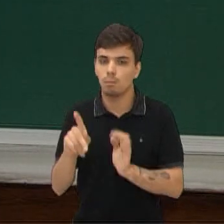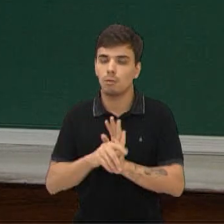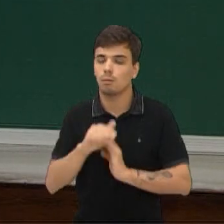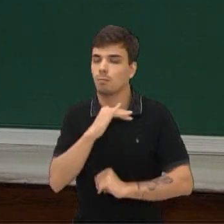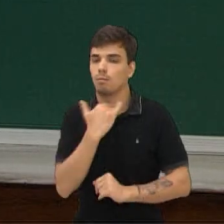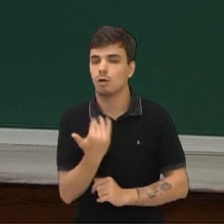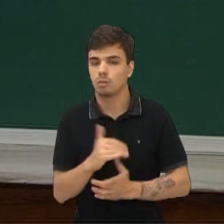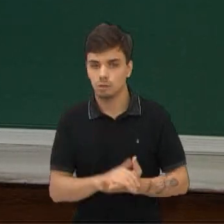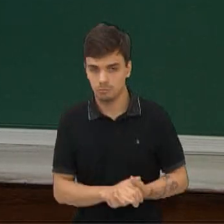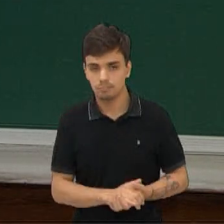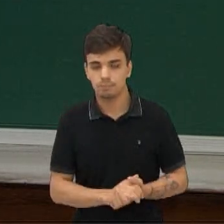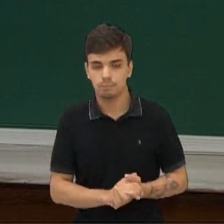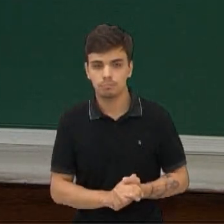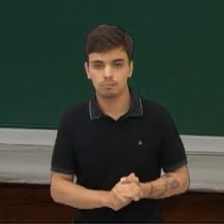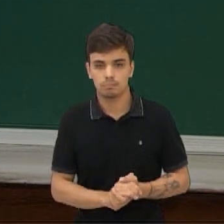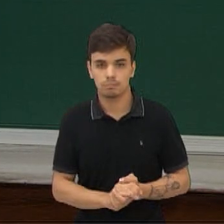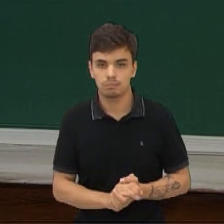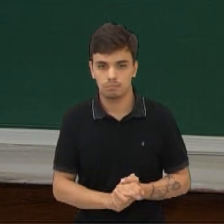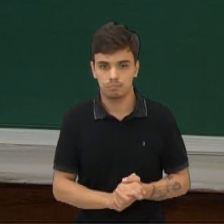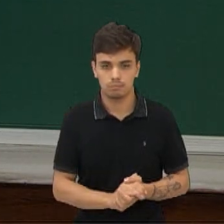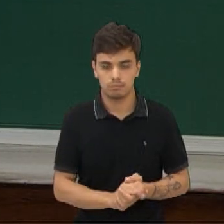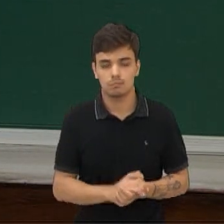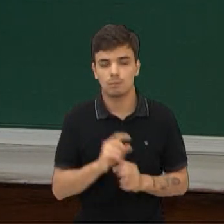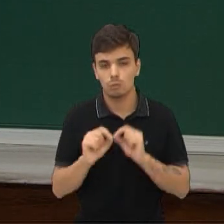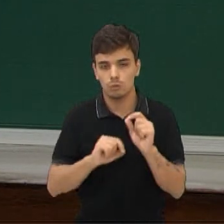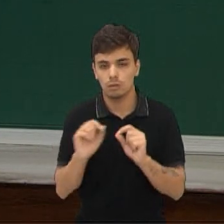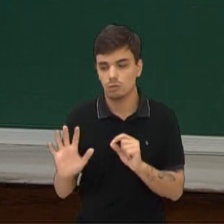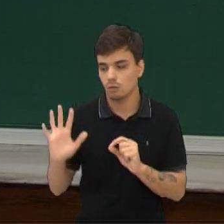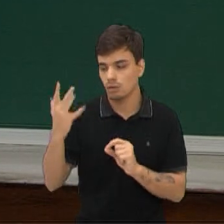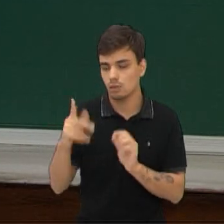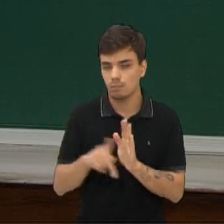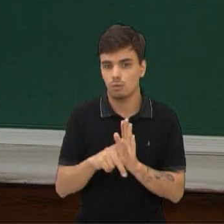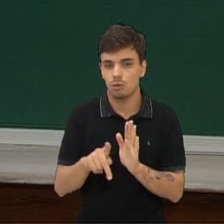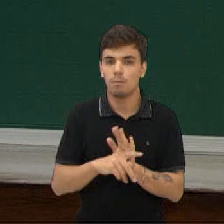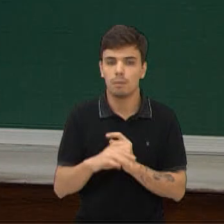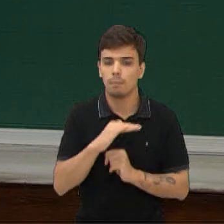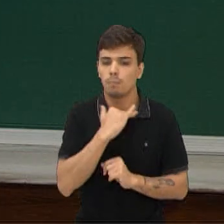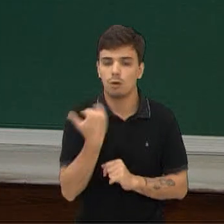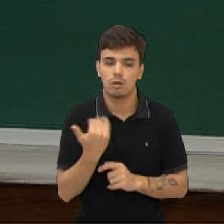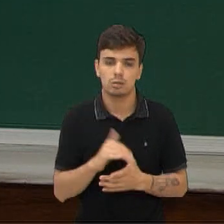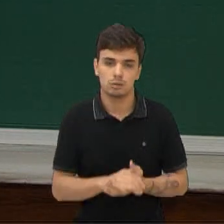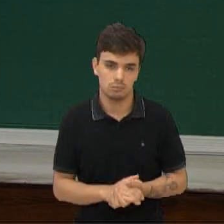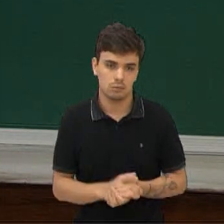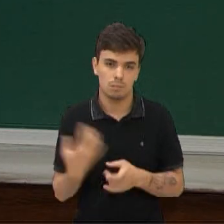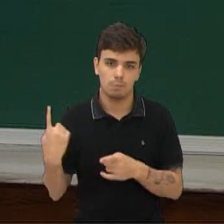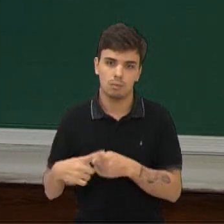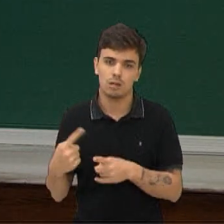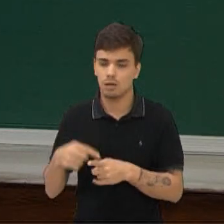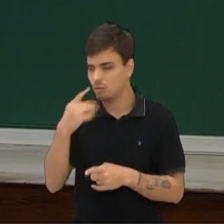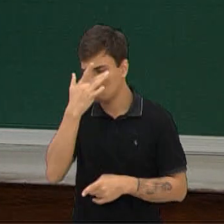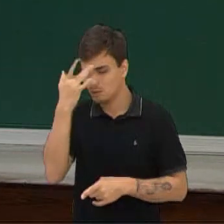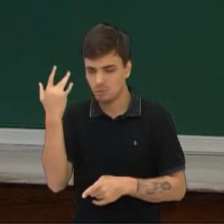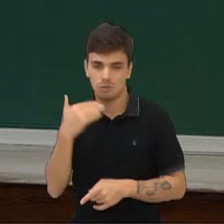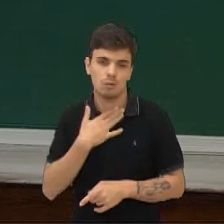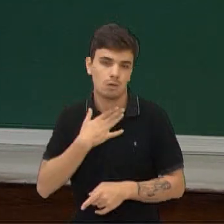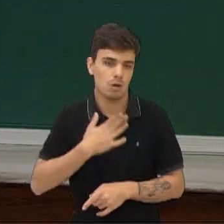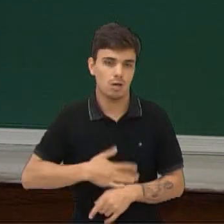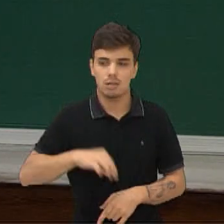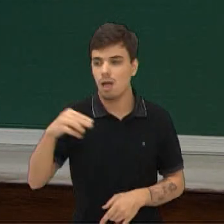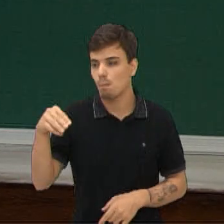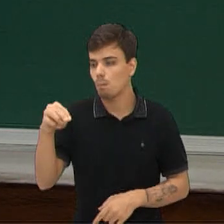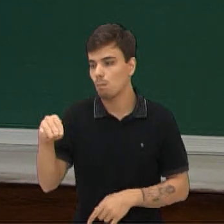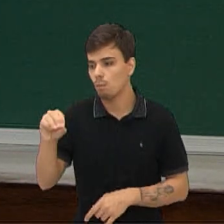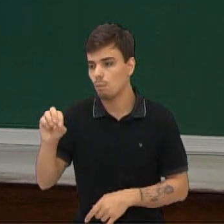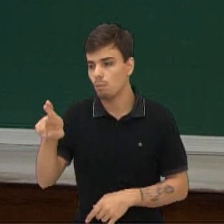disse para vocês, acho que o que mais existe é eufemismo de morte, né? Porque as pessoas não gostam de dizer morreu, elas